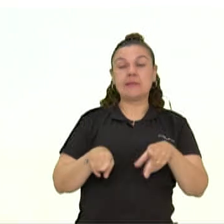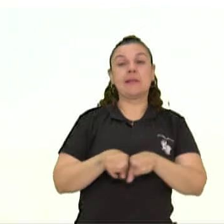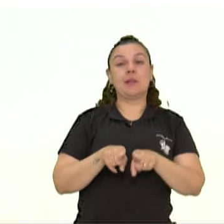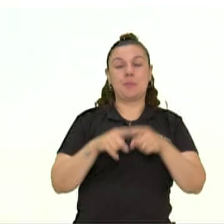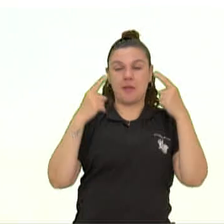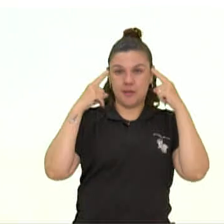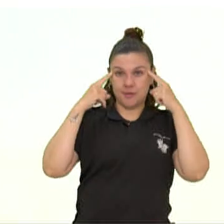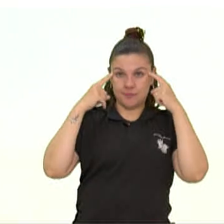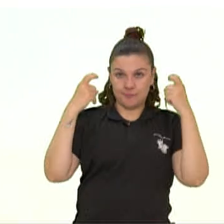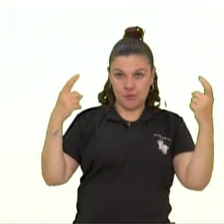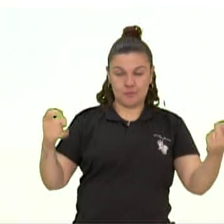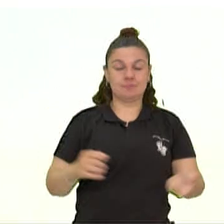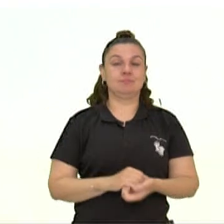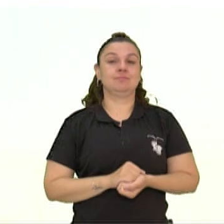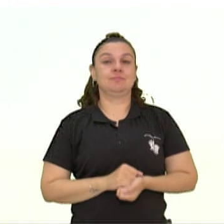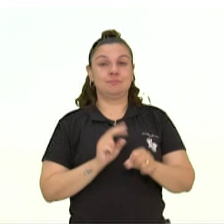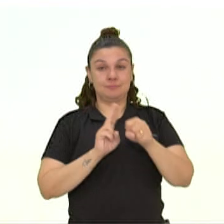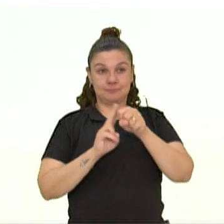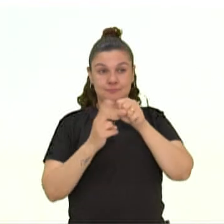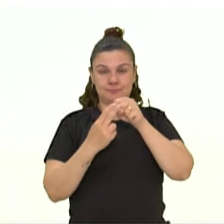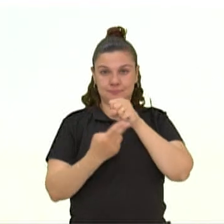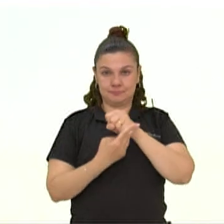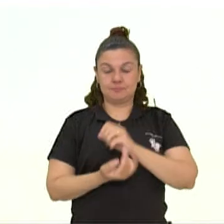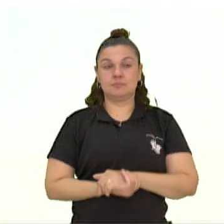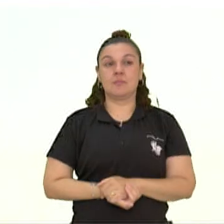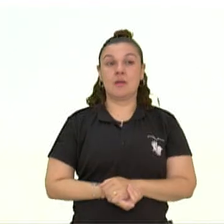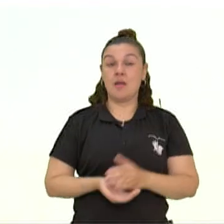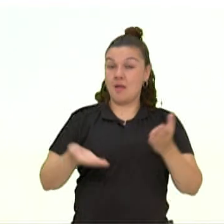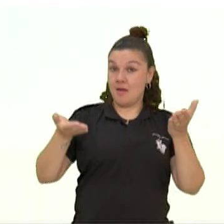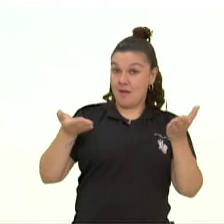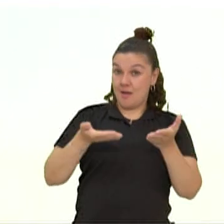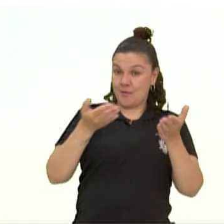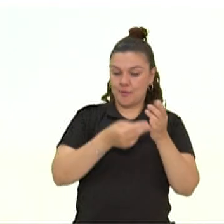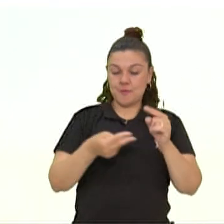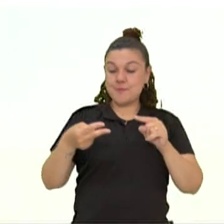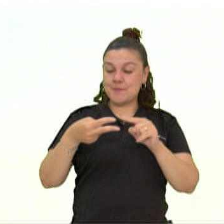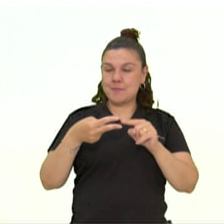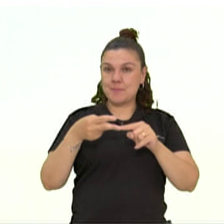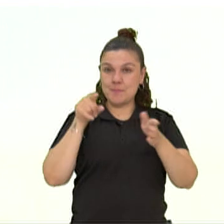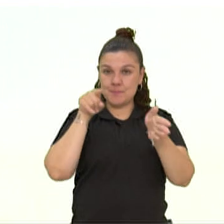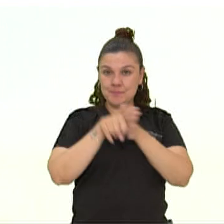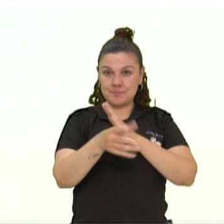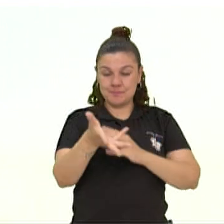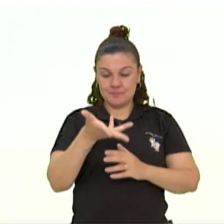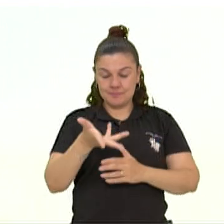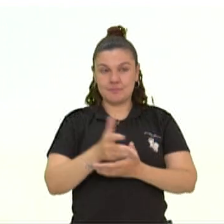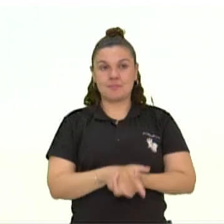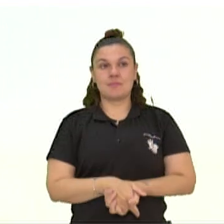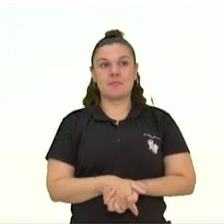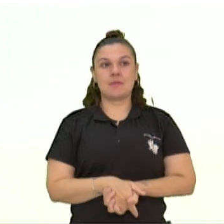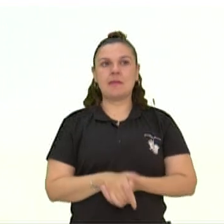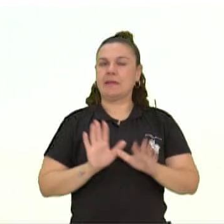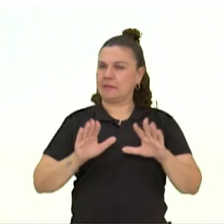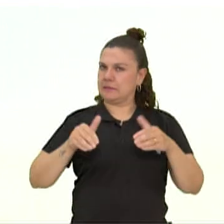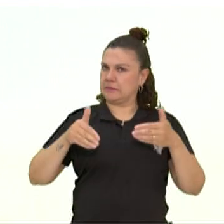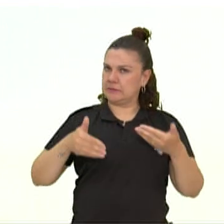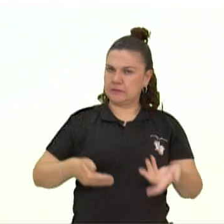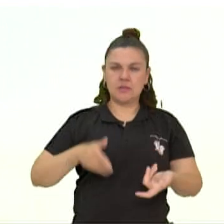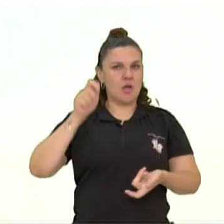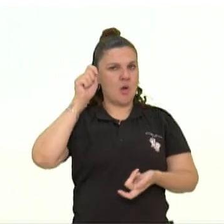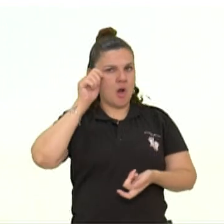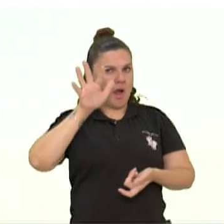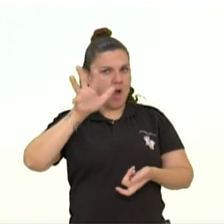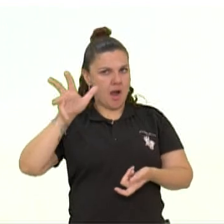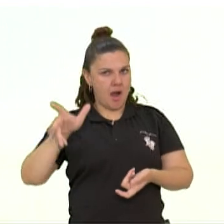violência urbana nesses países. Vamos ao nosso segundo questionário de hoje, assim como na África, um